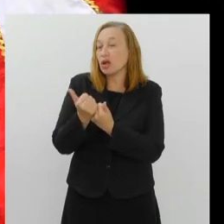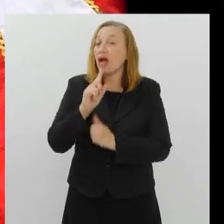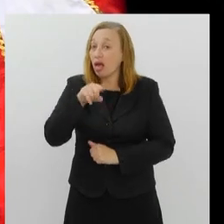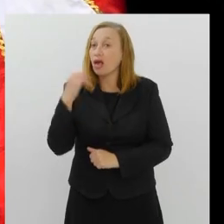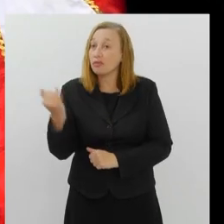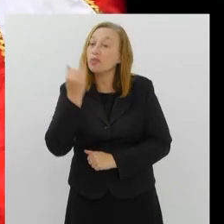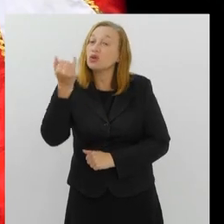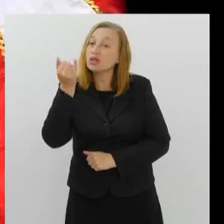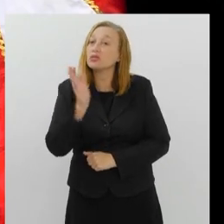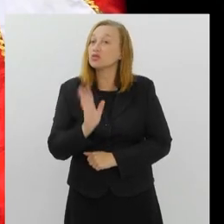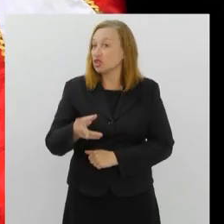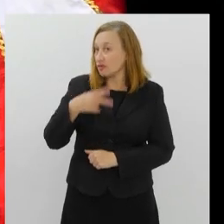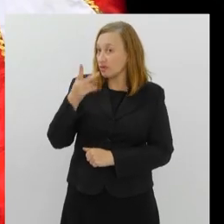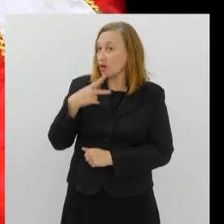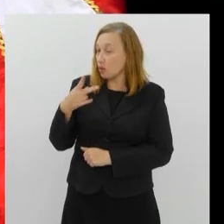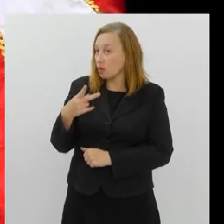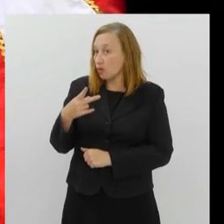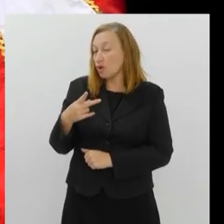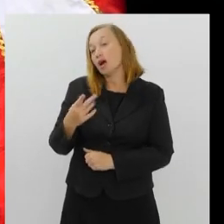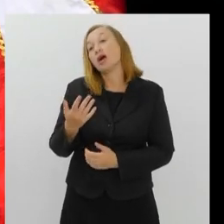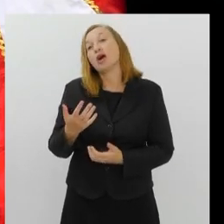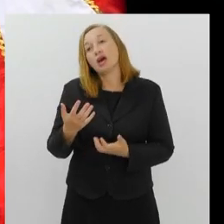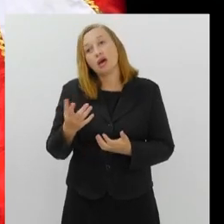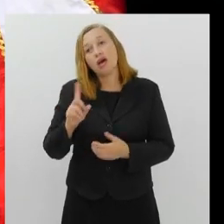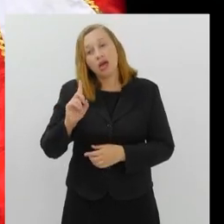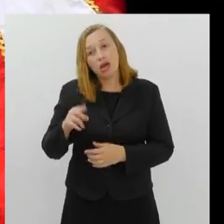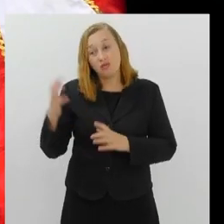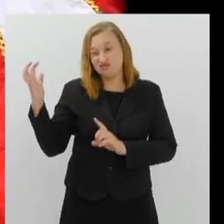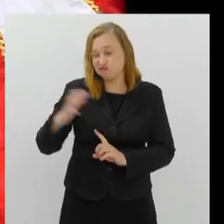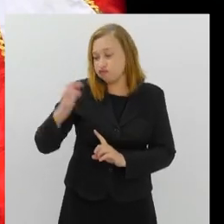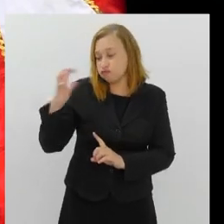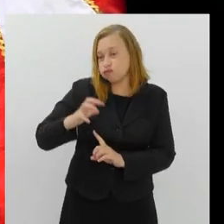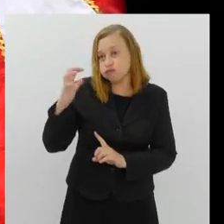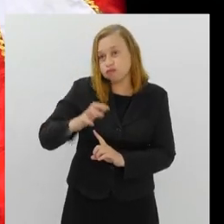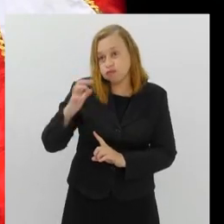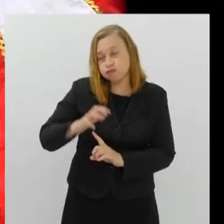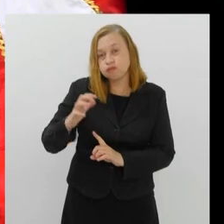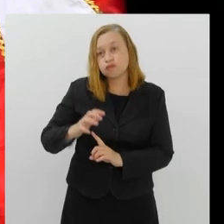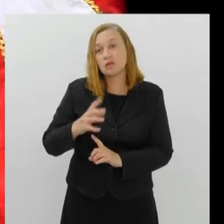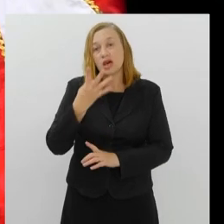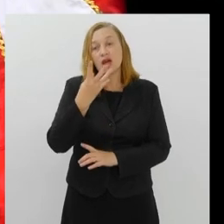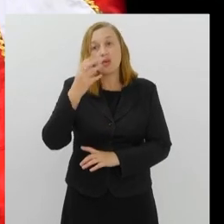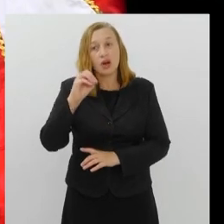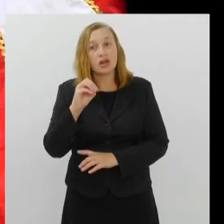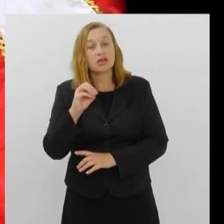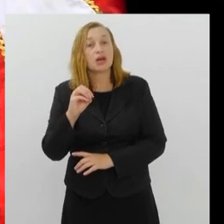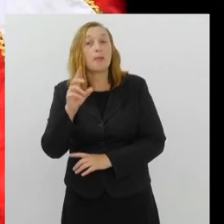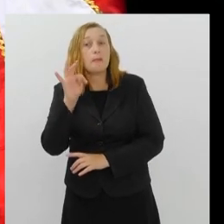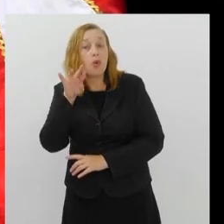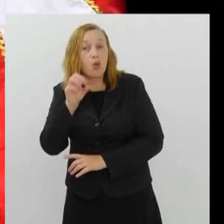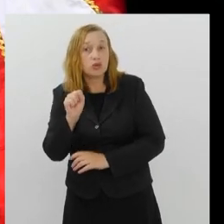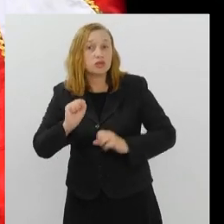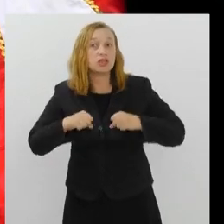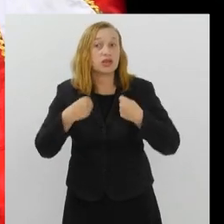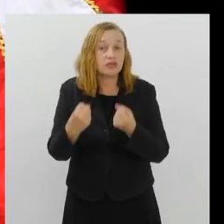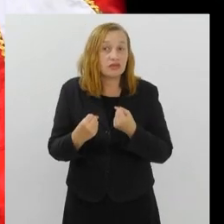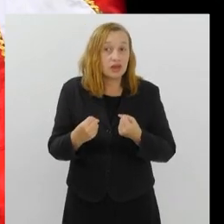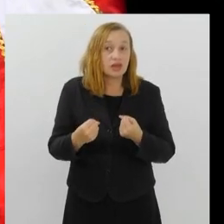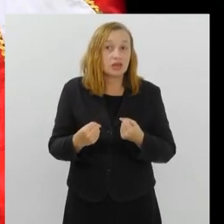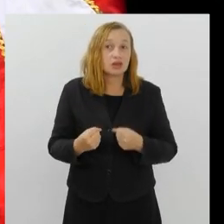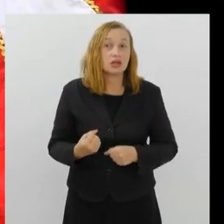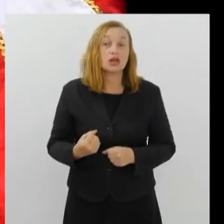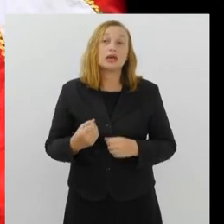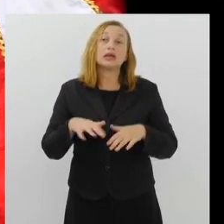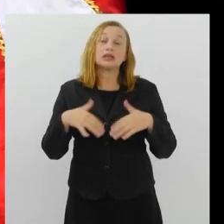é importantíssimo, como a gente já comentou. Querendo ou não, é uma pressão grande, é uns 40 pontos que a gente defende, é o pavilhão de uma